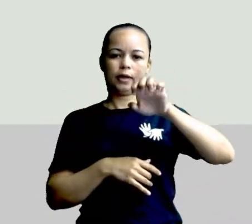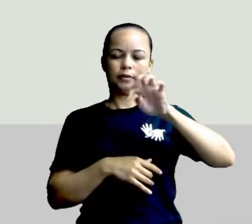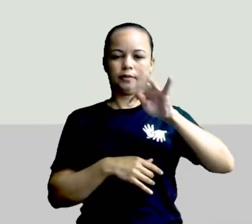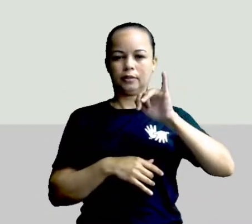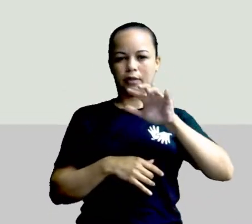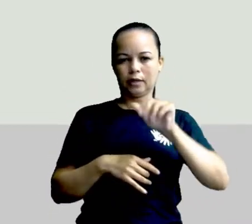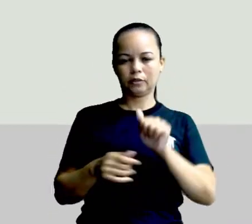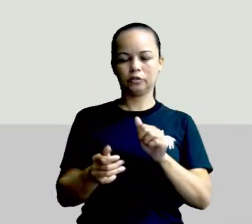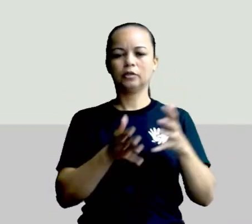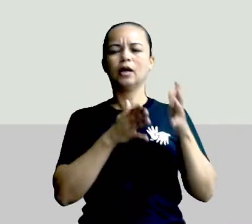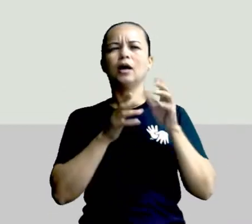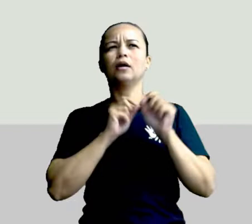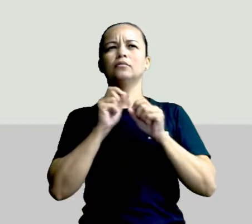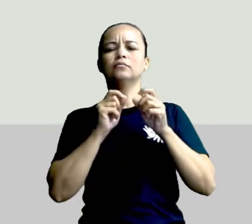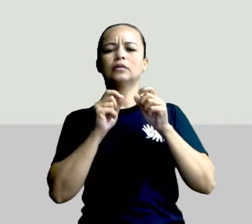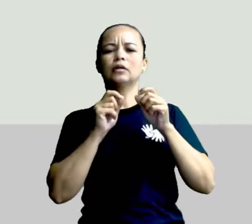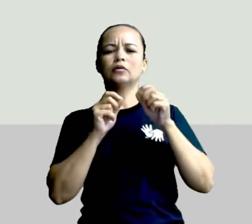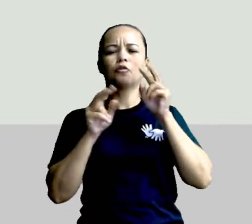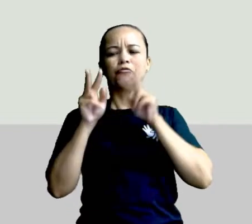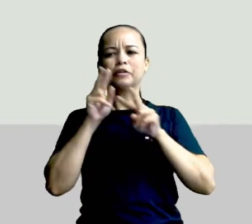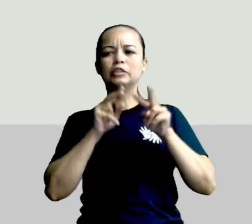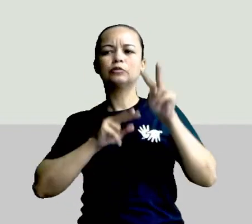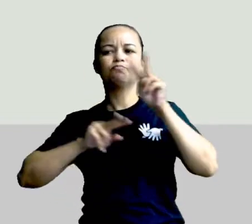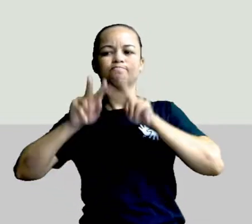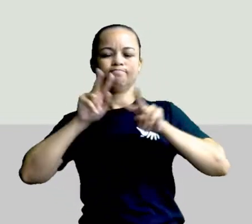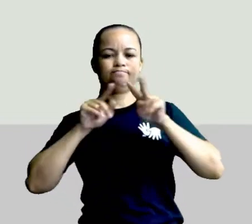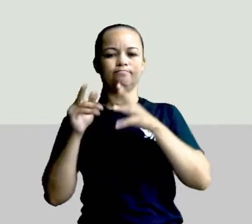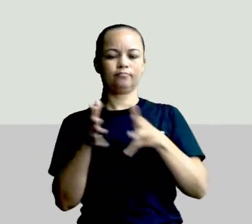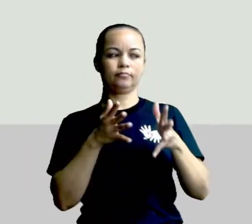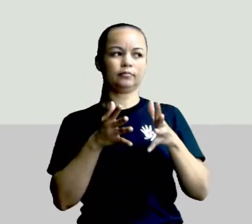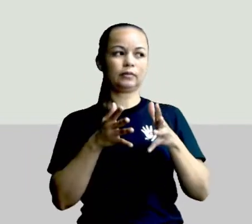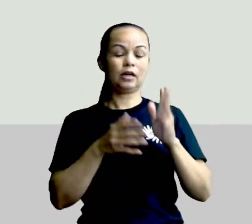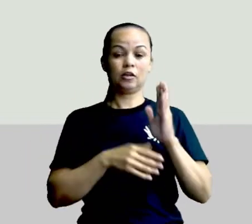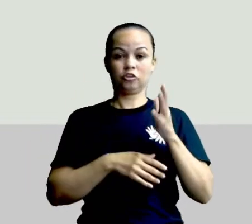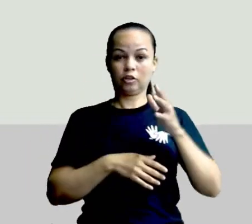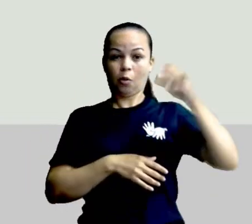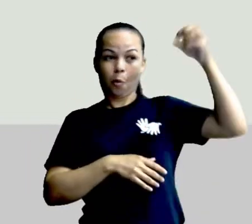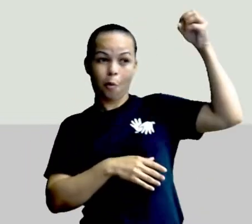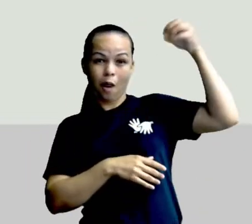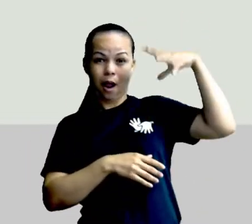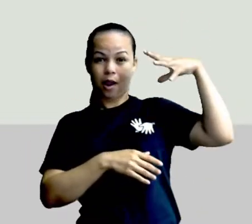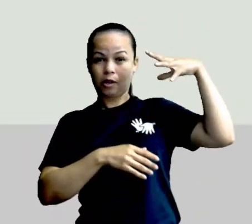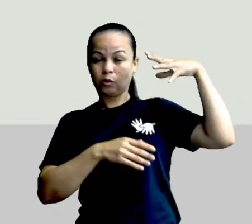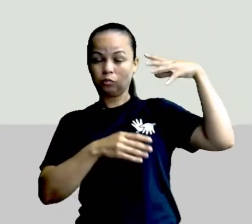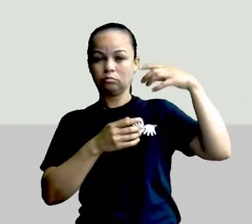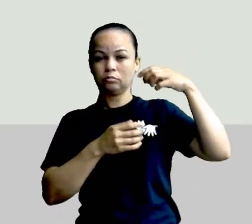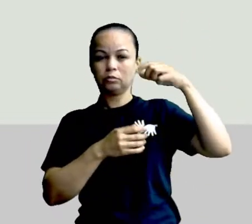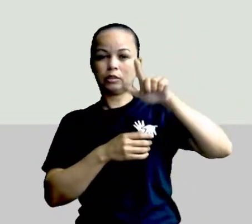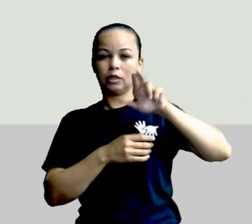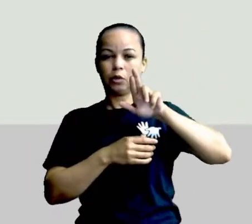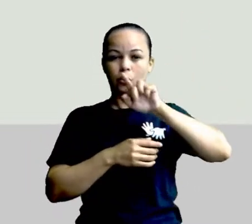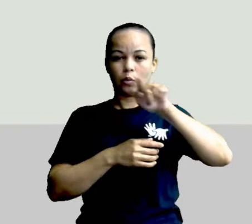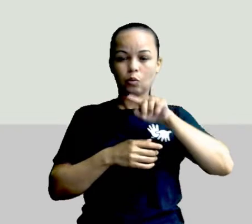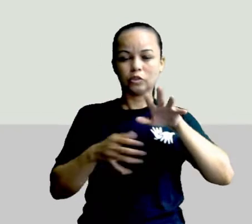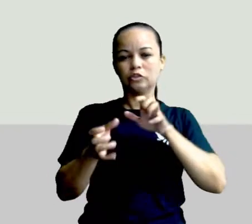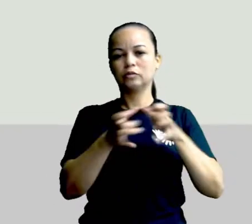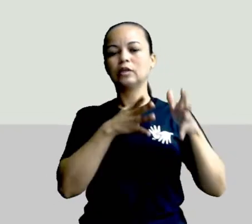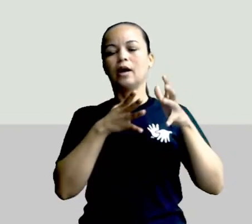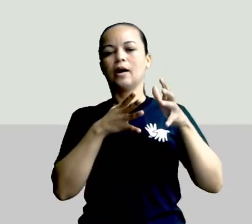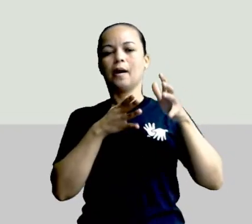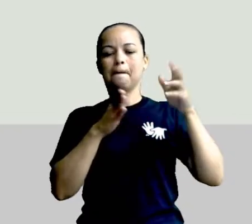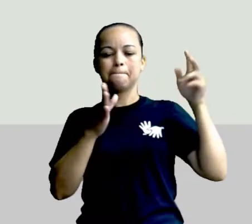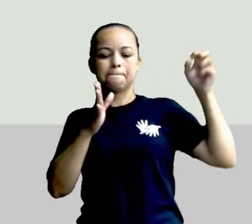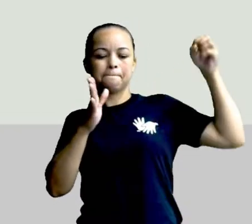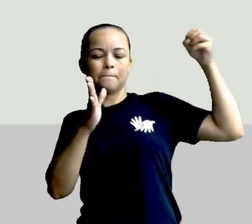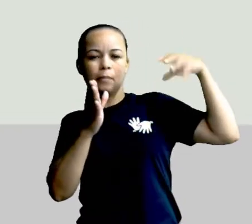físico responsável pela sensação visual. Já o raio de luz é uma representação da